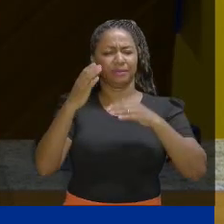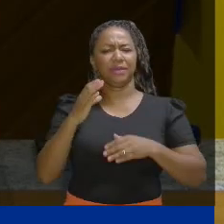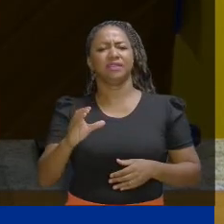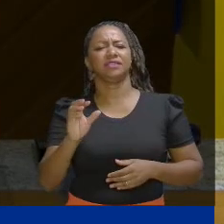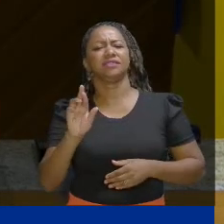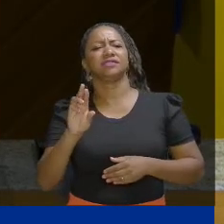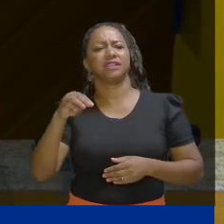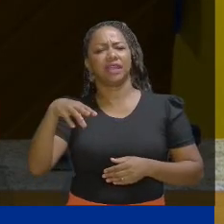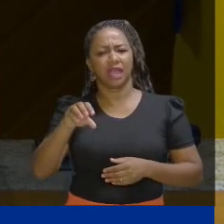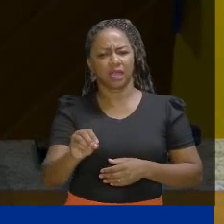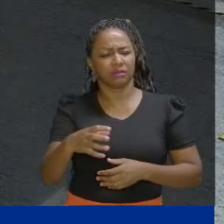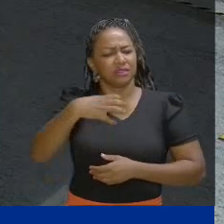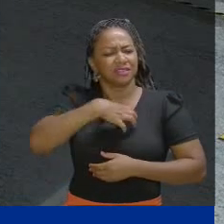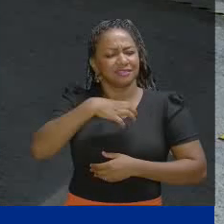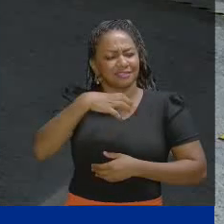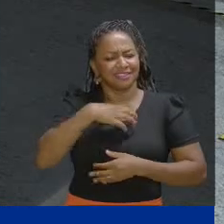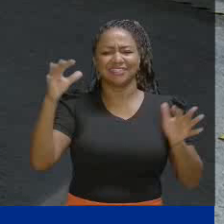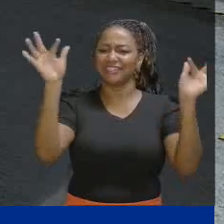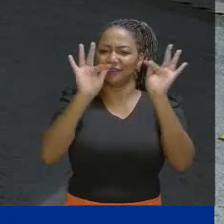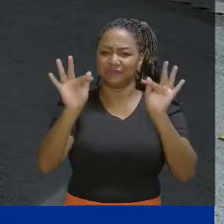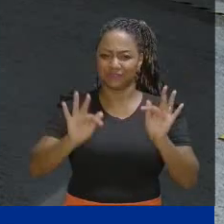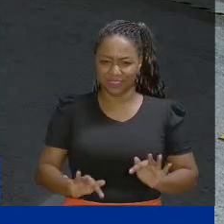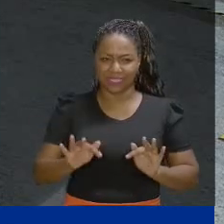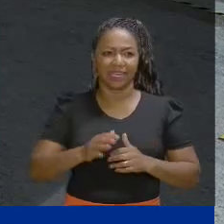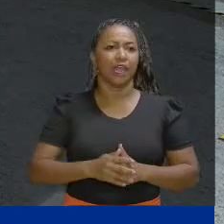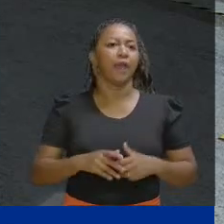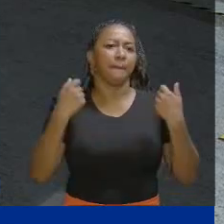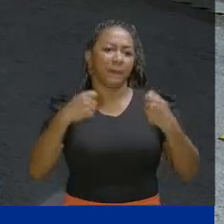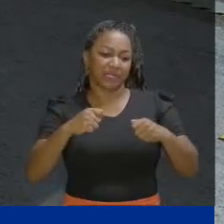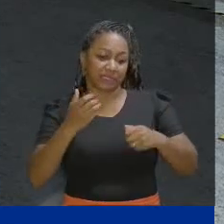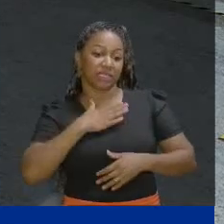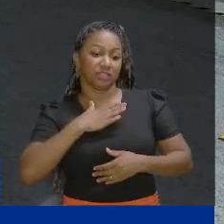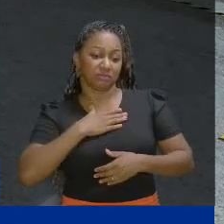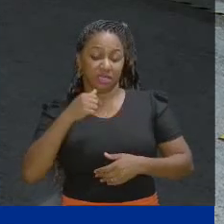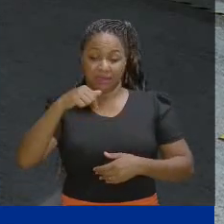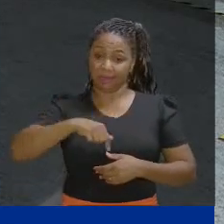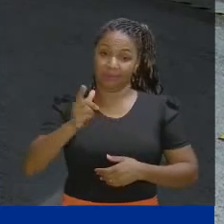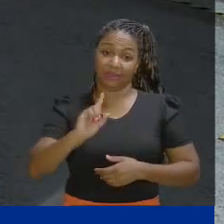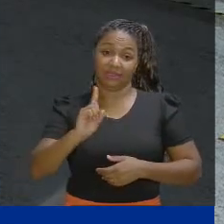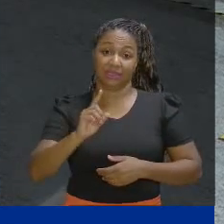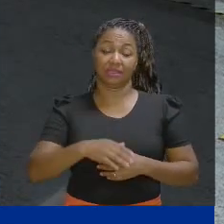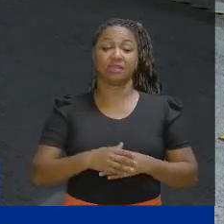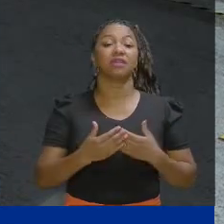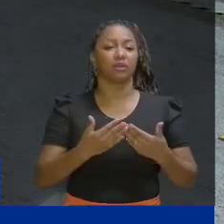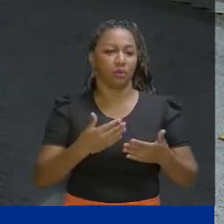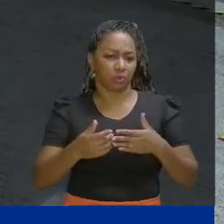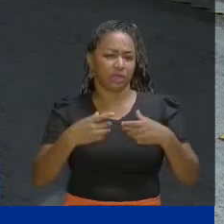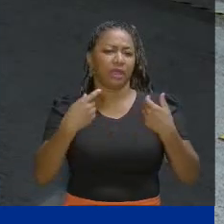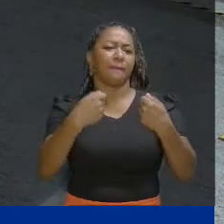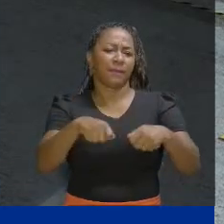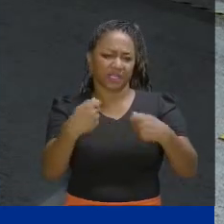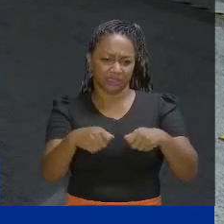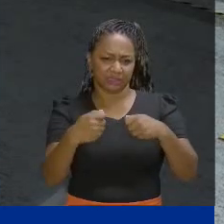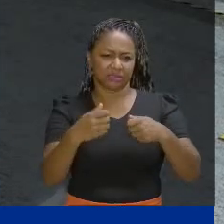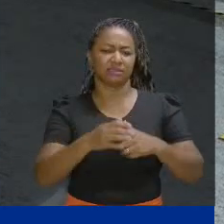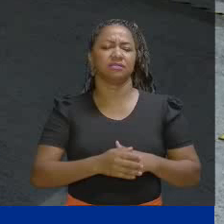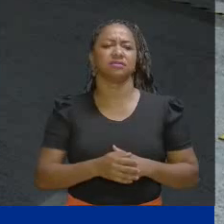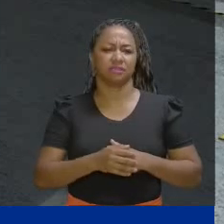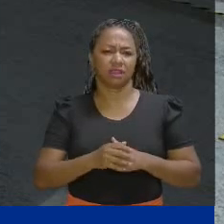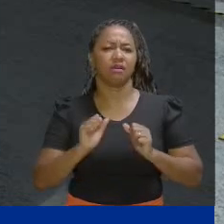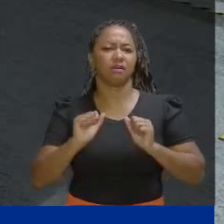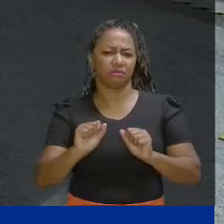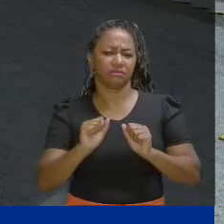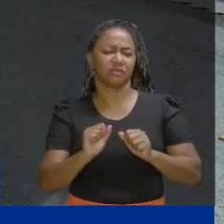Dilma, seja muito feliz. No que precisar de mim, eu não vou estar mais aqui, mas qualquer coisa, se precisar de onde eu estiver lá na